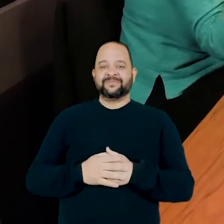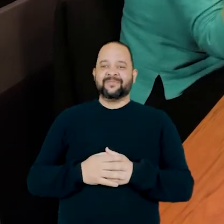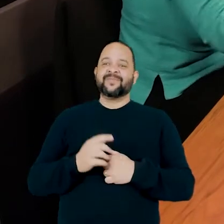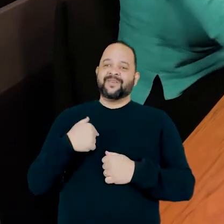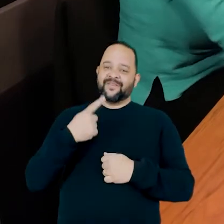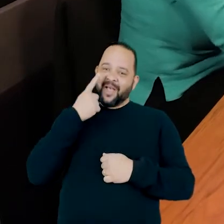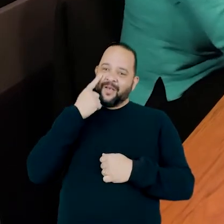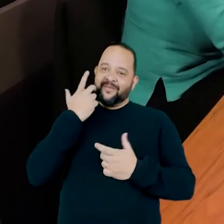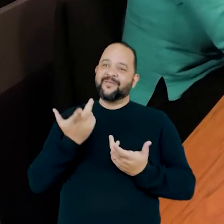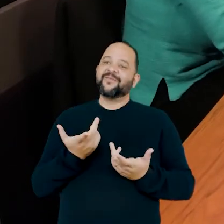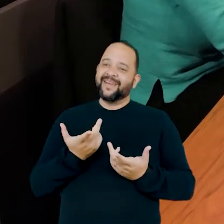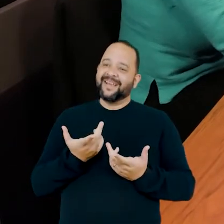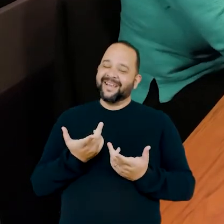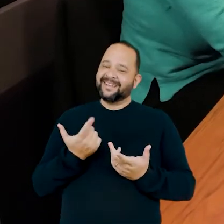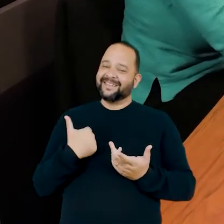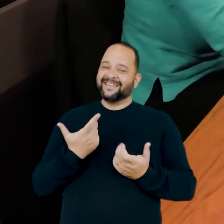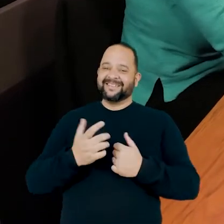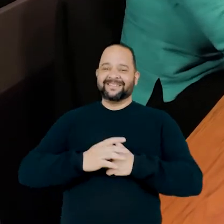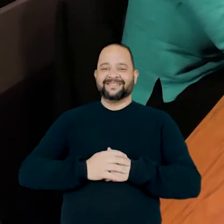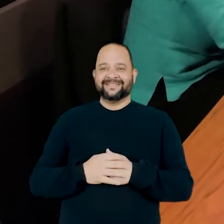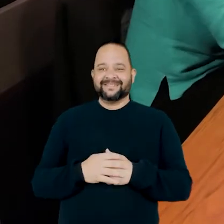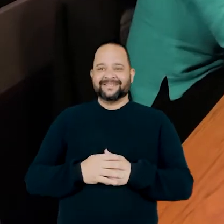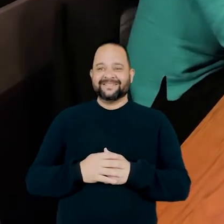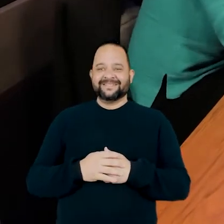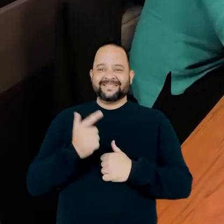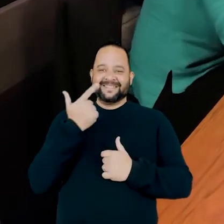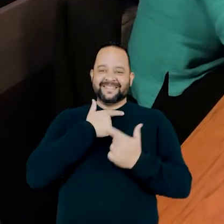Vamos escutar o que o técnico está falando. Por favor.